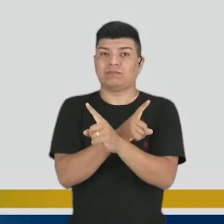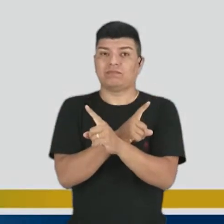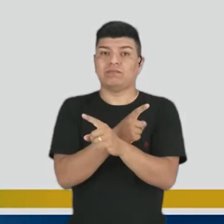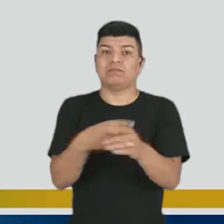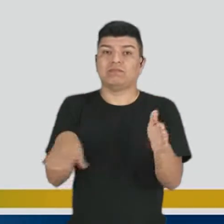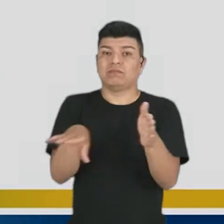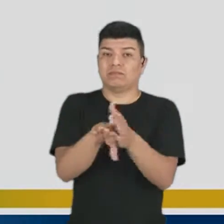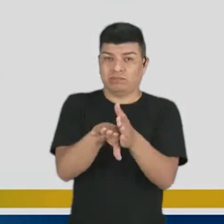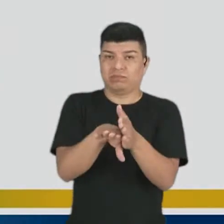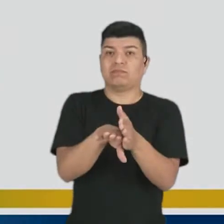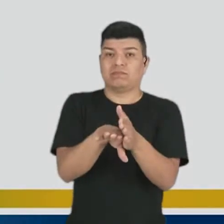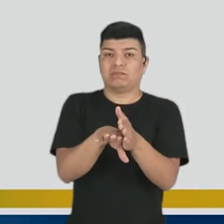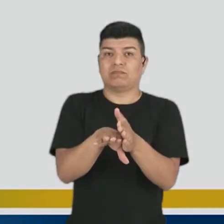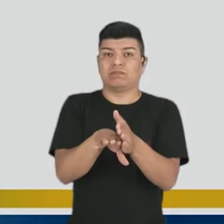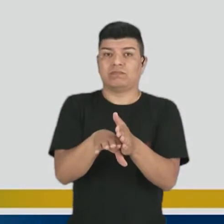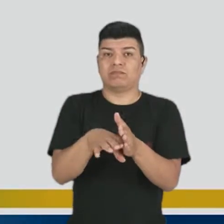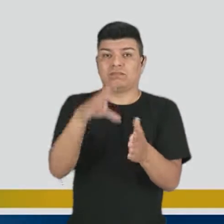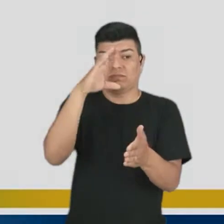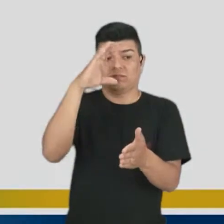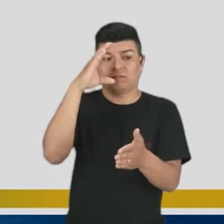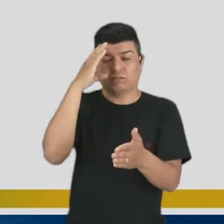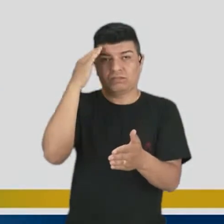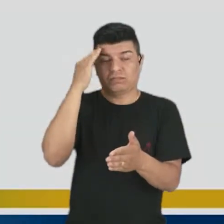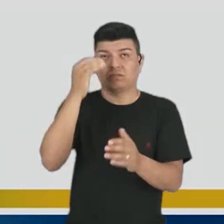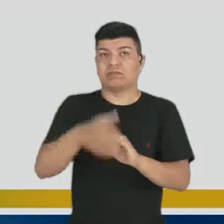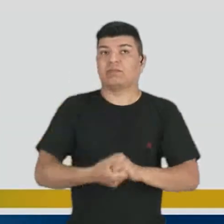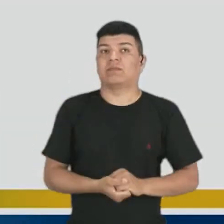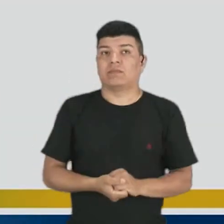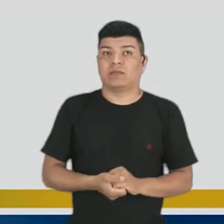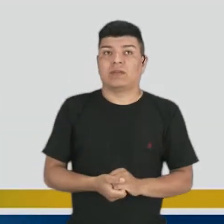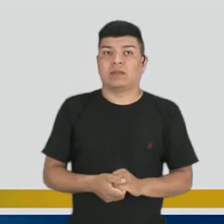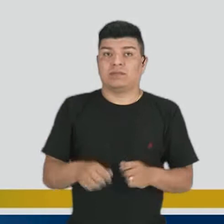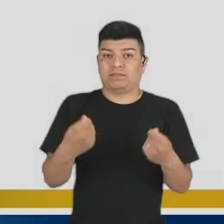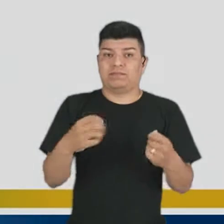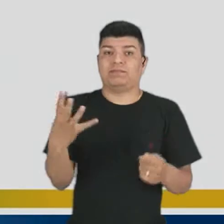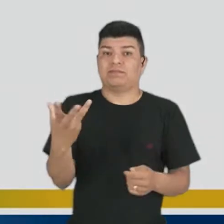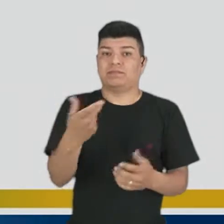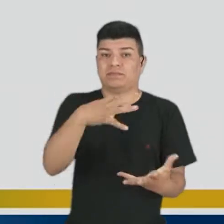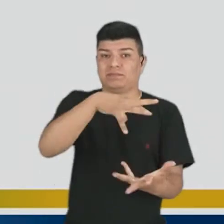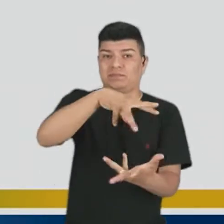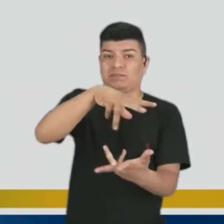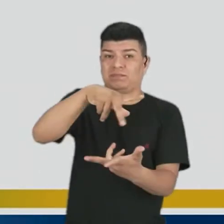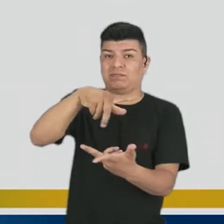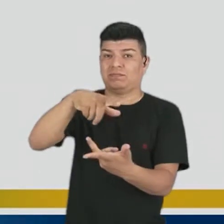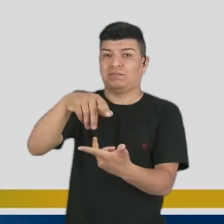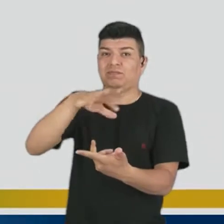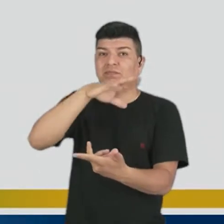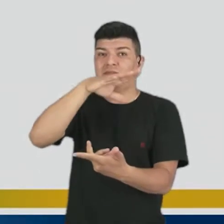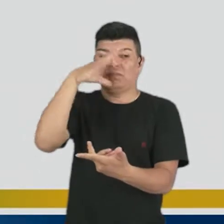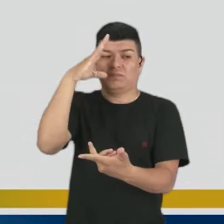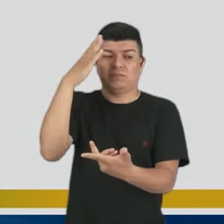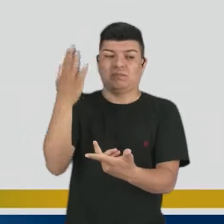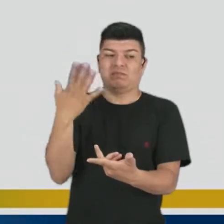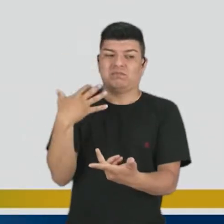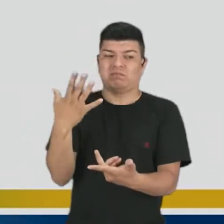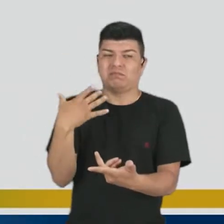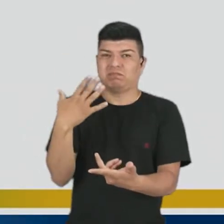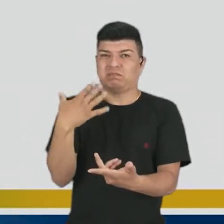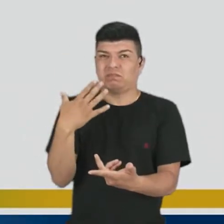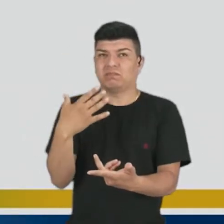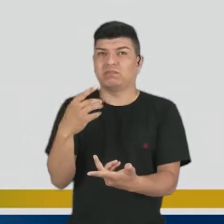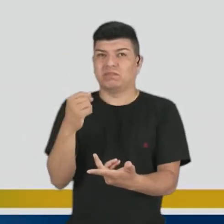se chegar a um senso comum a respeito dessa questão. É possível salvar o planeta do aquecimento global? É outra questão